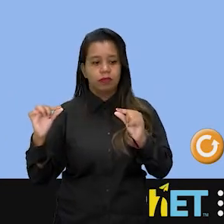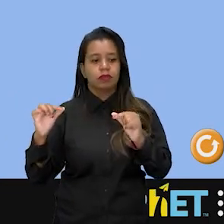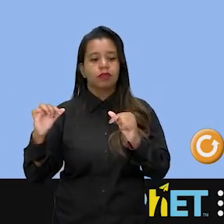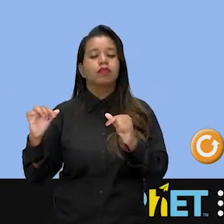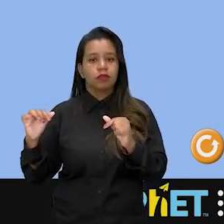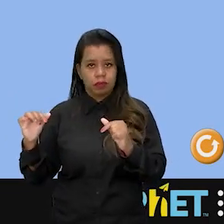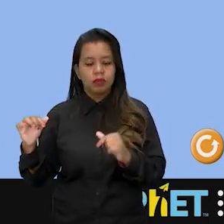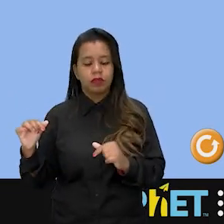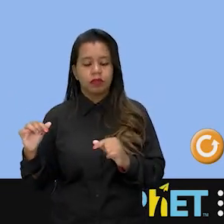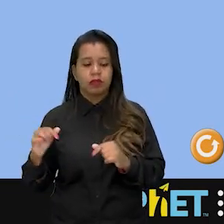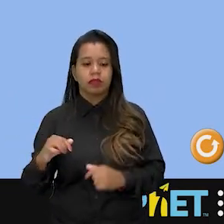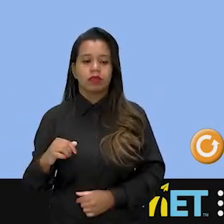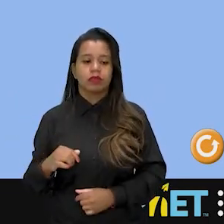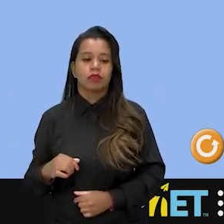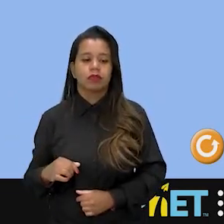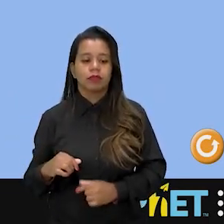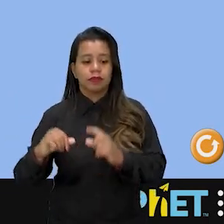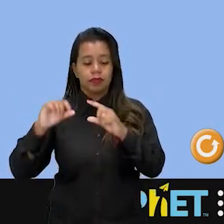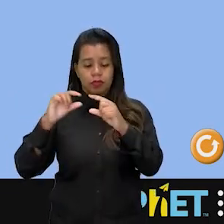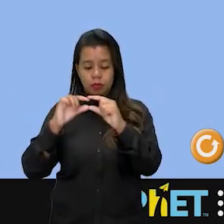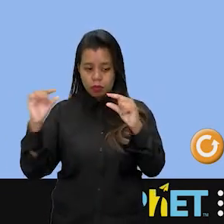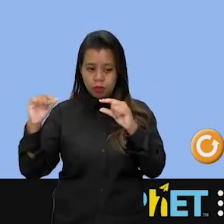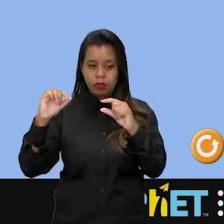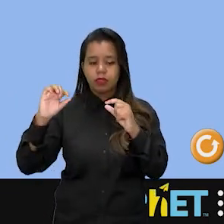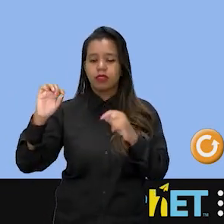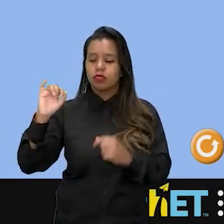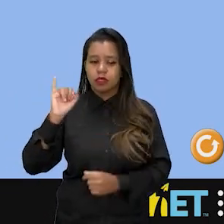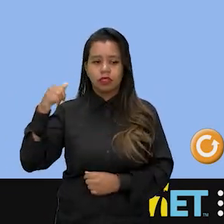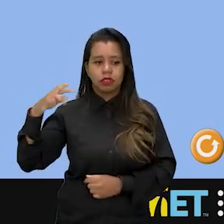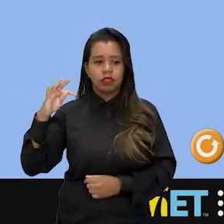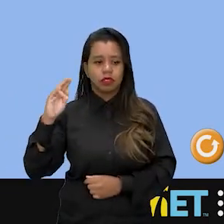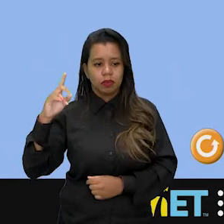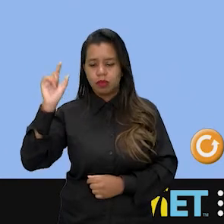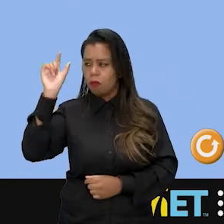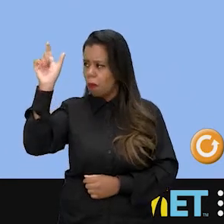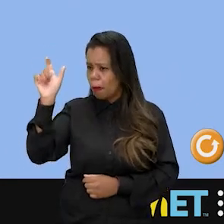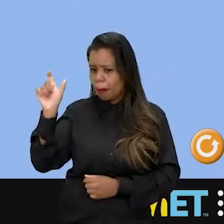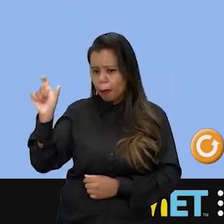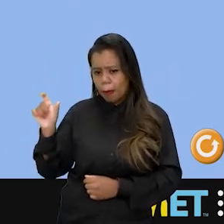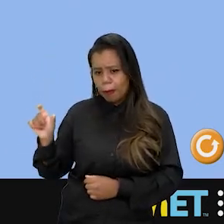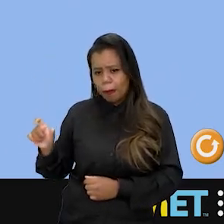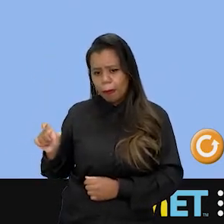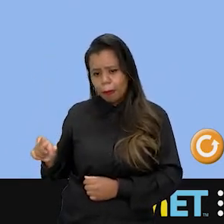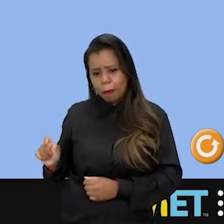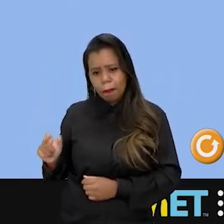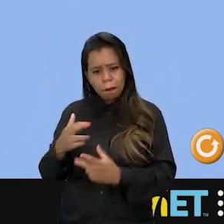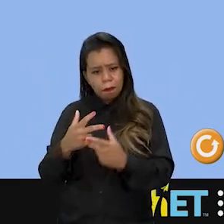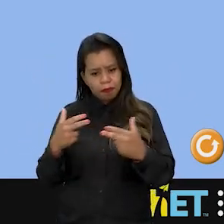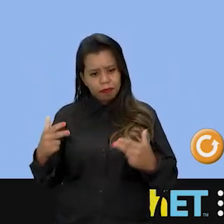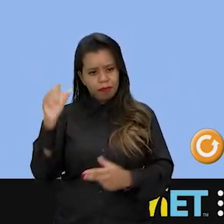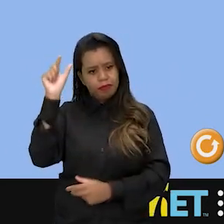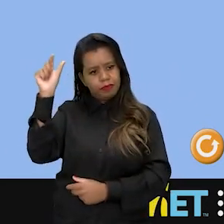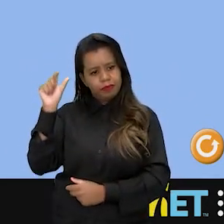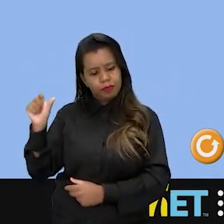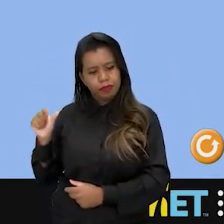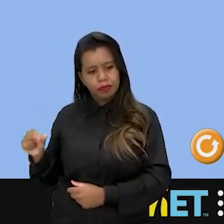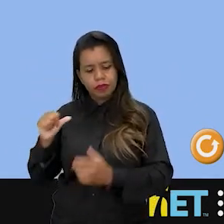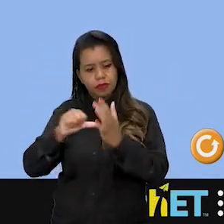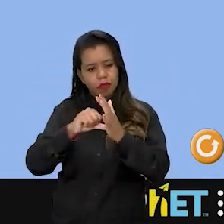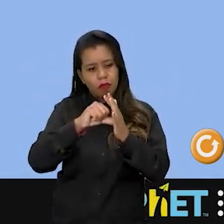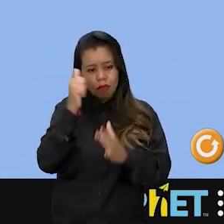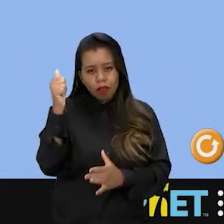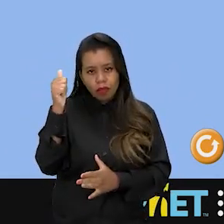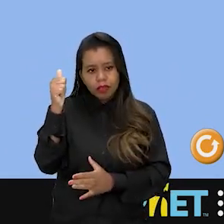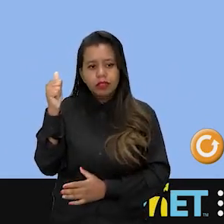resistor causa dificuldade. Temos interruptor, tem várias coisas aqui, tá certo? Mas nós vamos usar essa primeira aqui